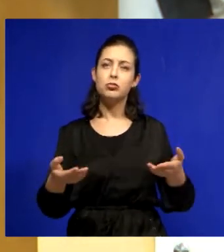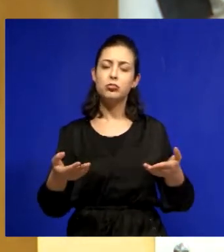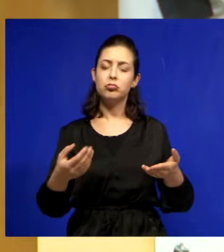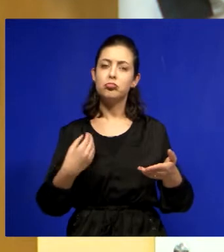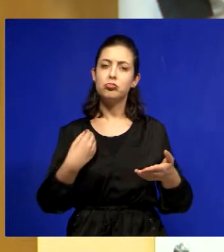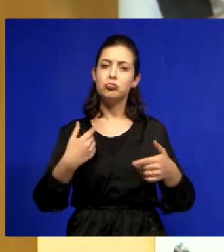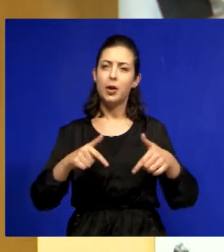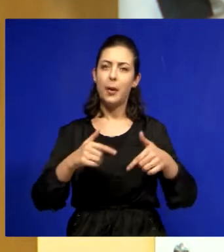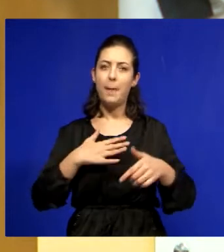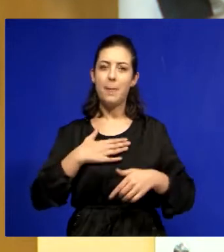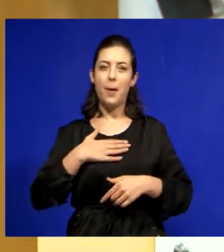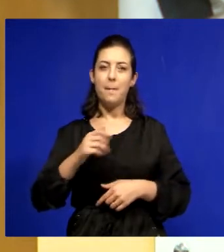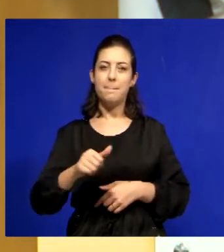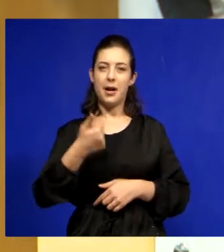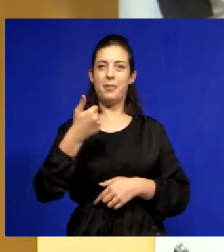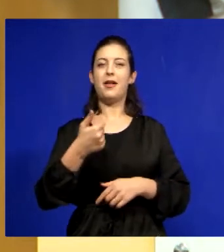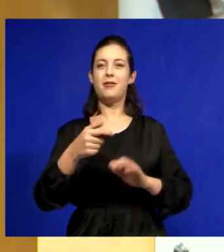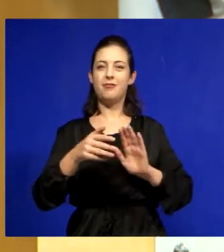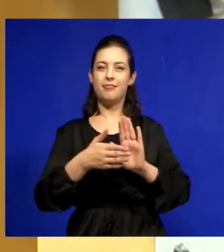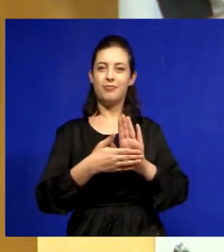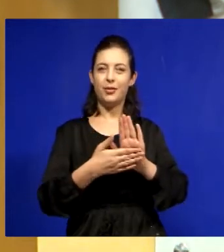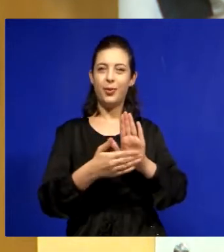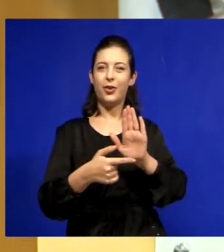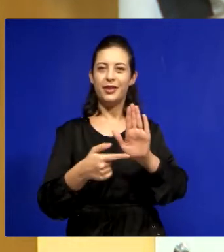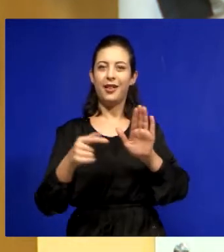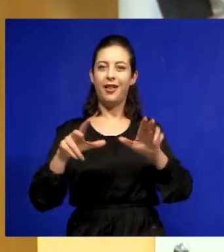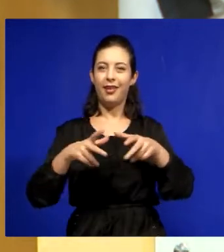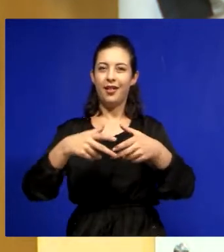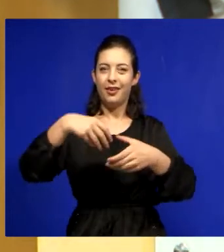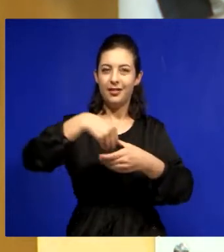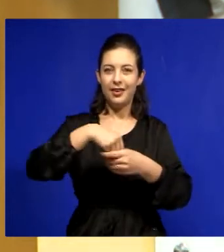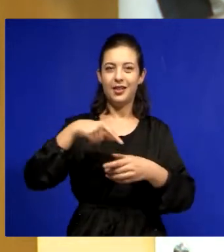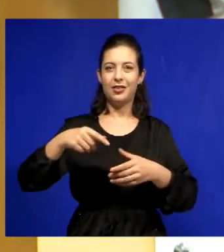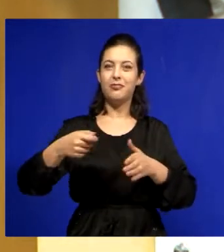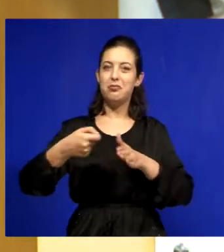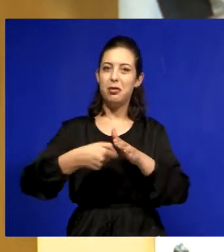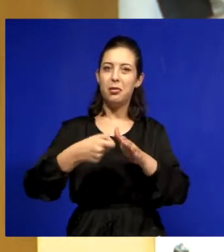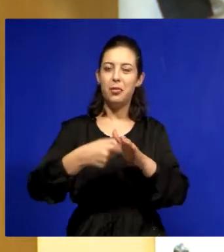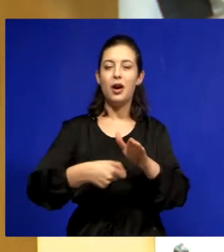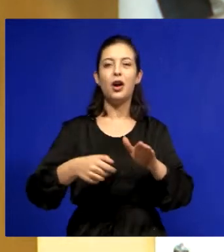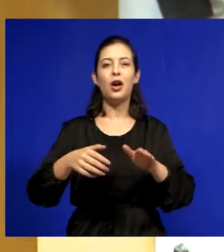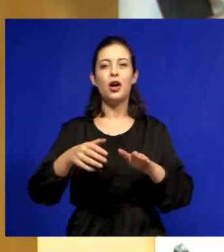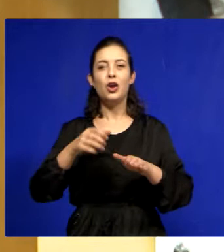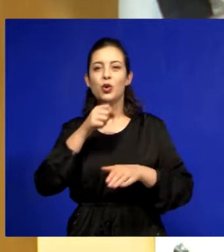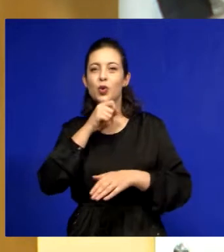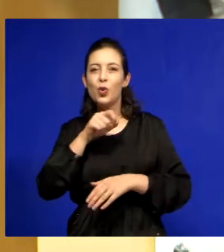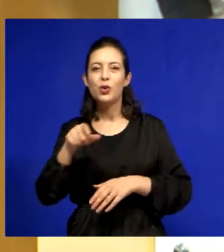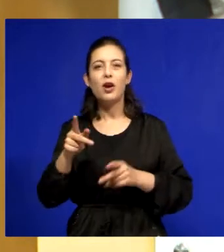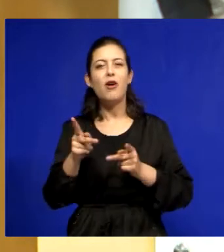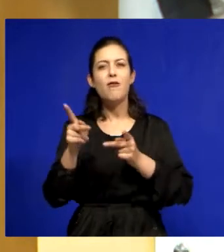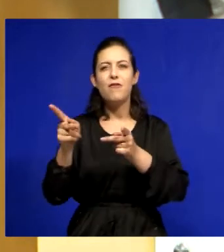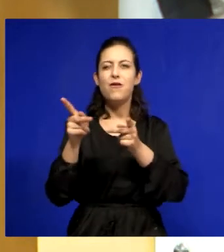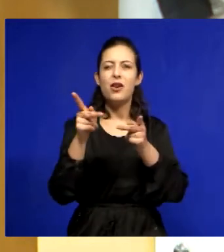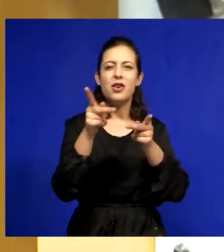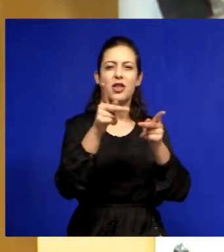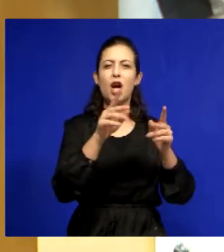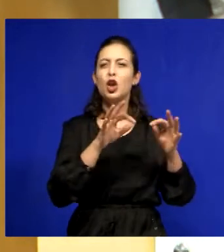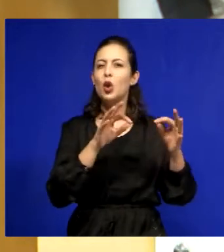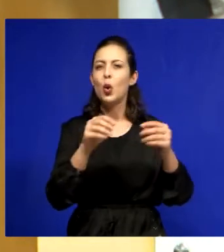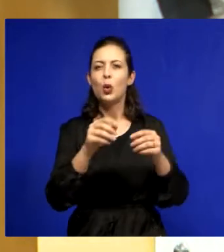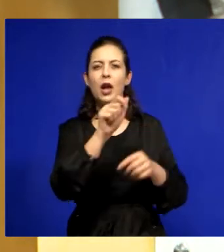esse foi meu primeiro projeto aqui na casa à frente de defesa da pessoa idosa visitando todas as